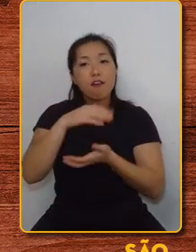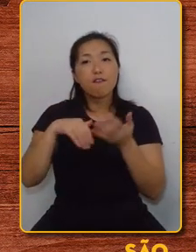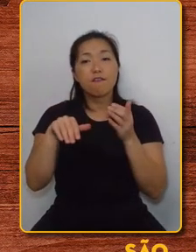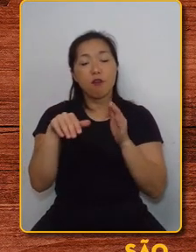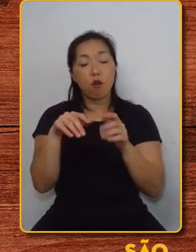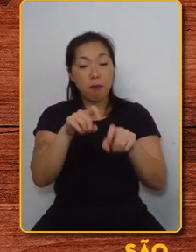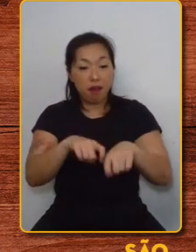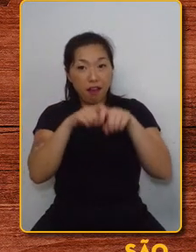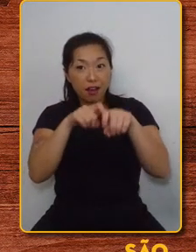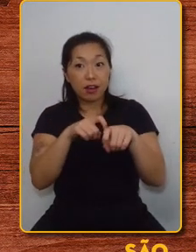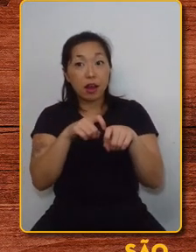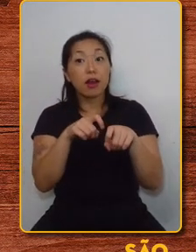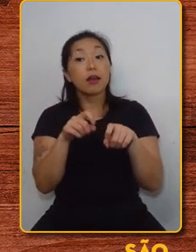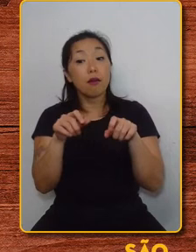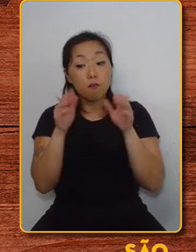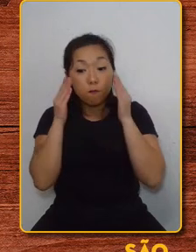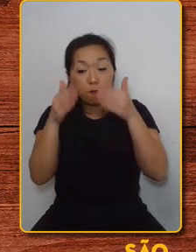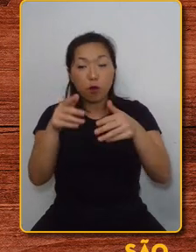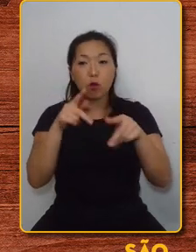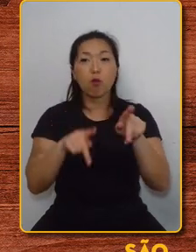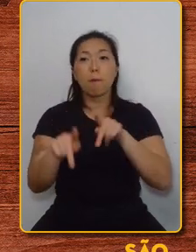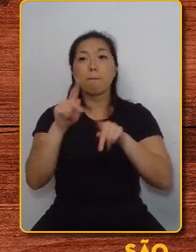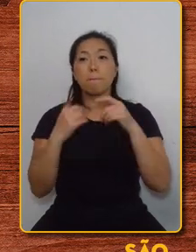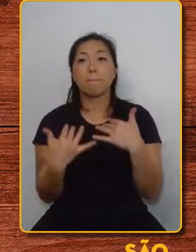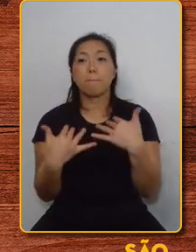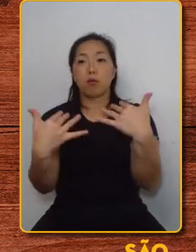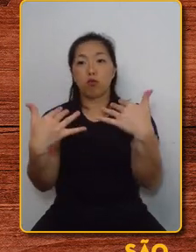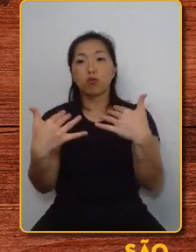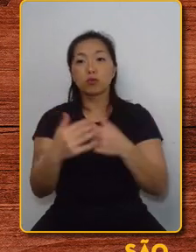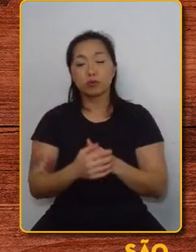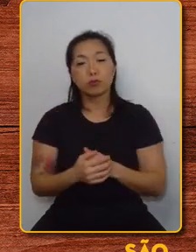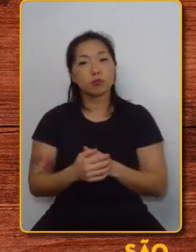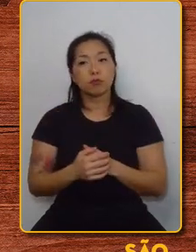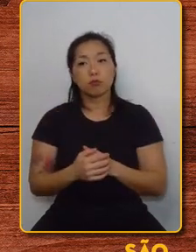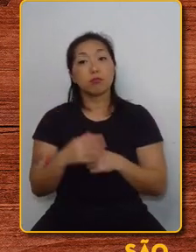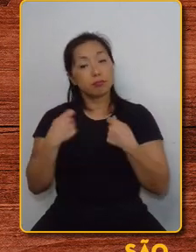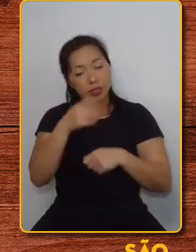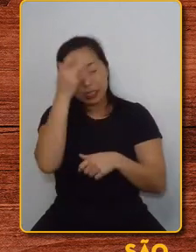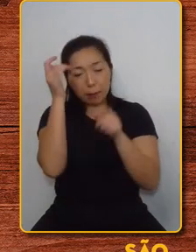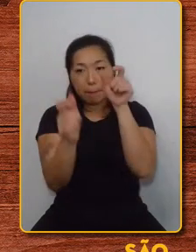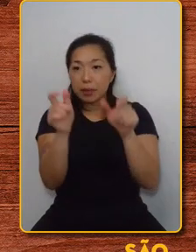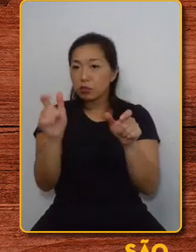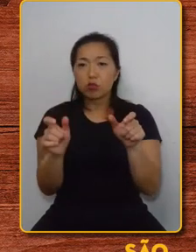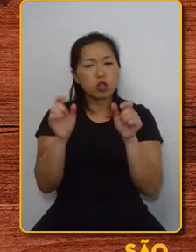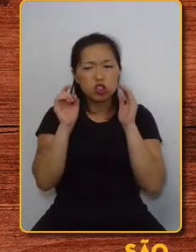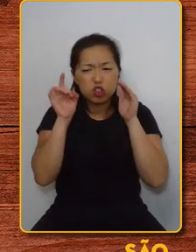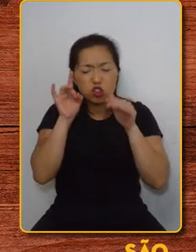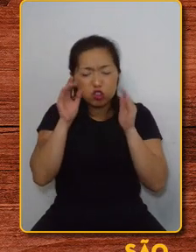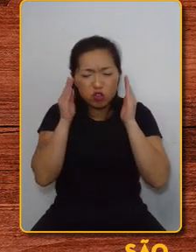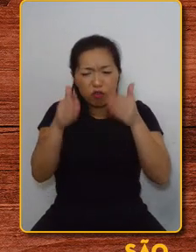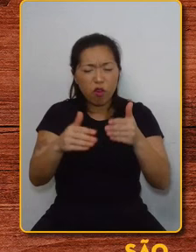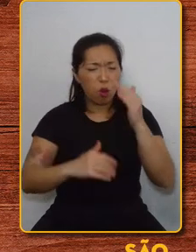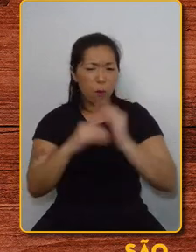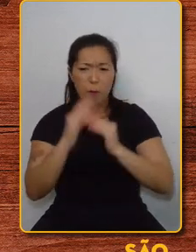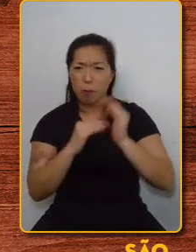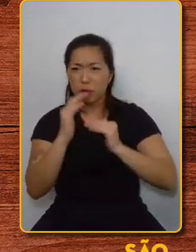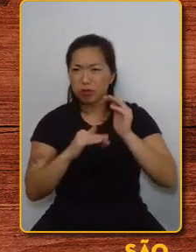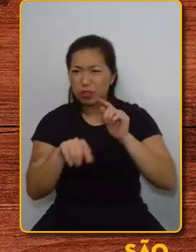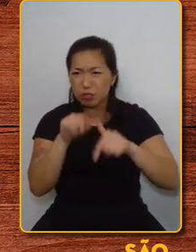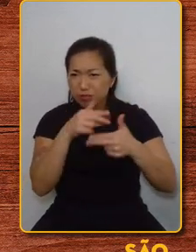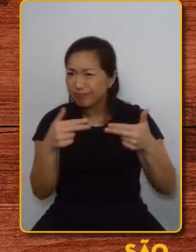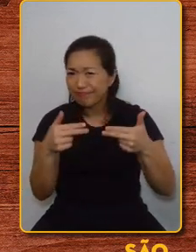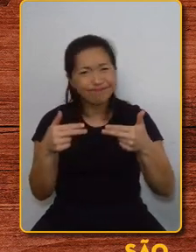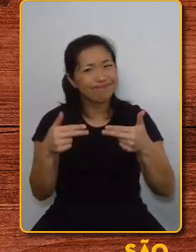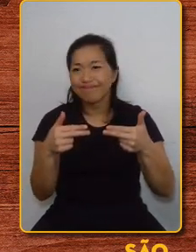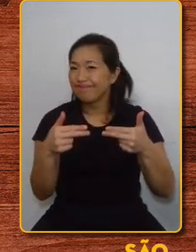gente. Não nos interessa ter um modelo agrícola do produtivismo pelo produtivismo. Para nós, o conceito da reforma do